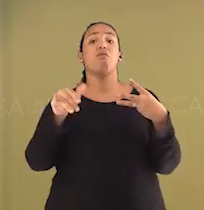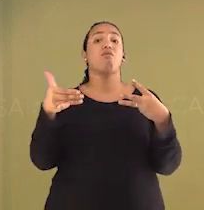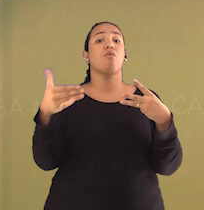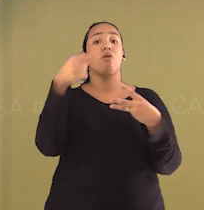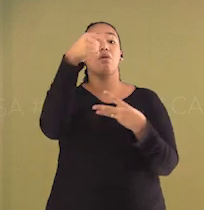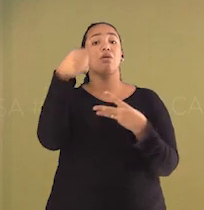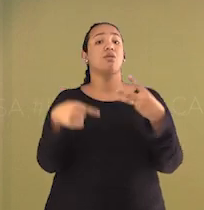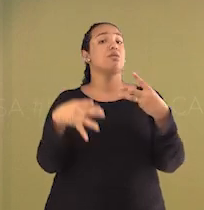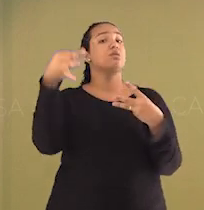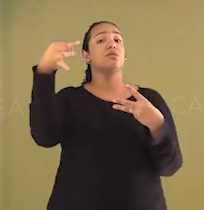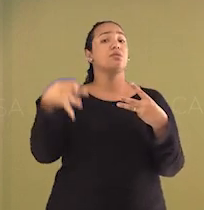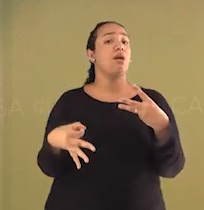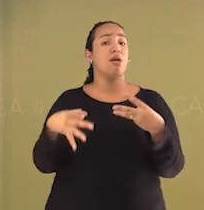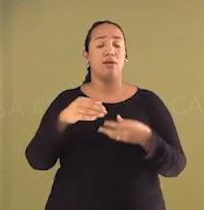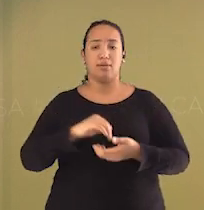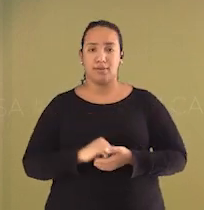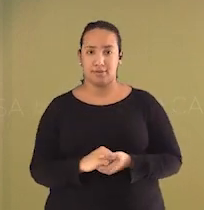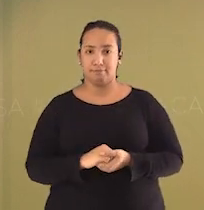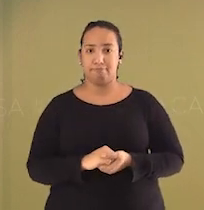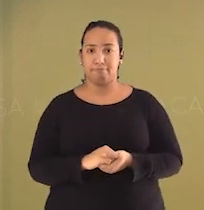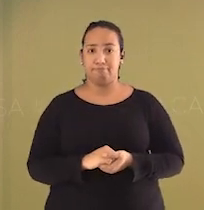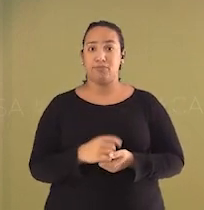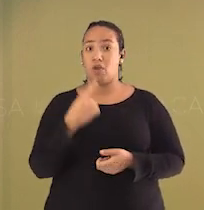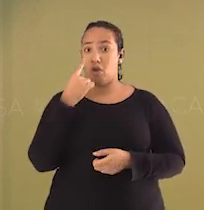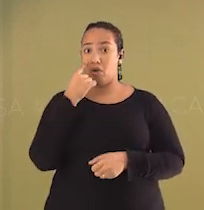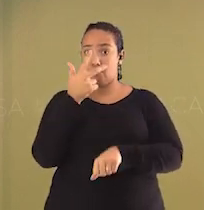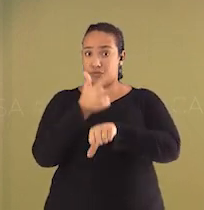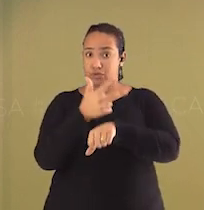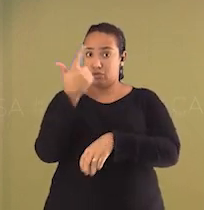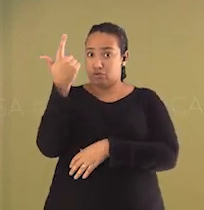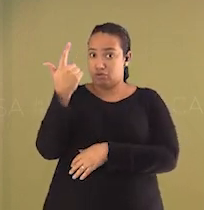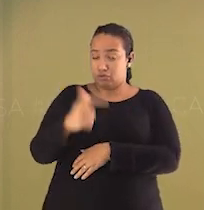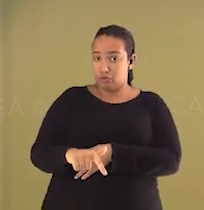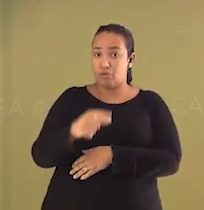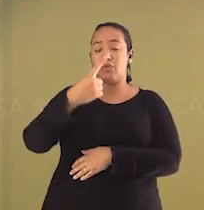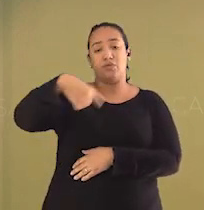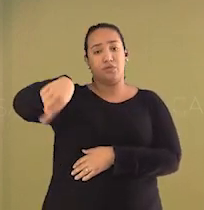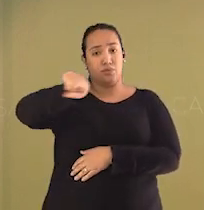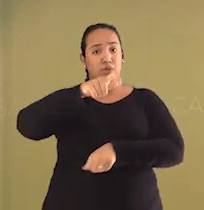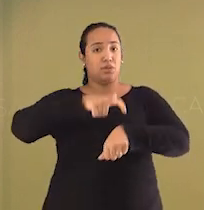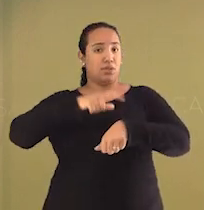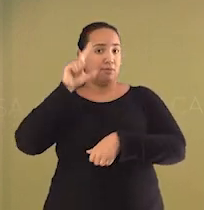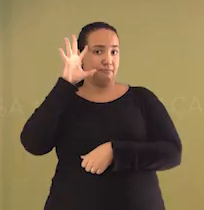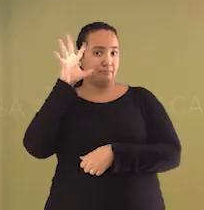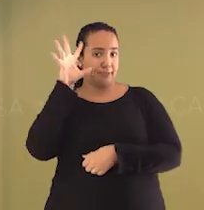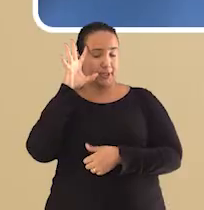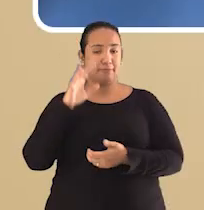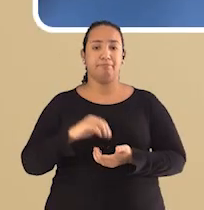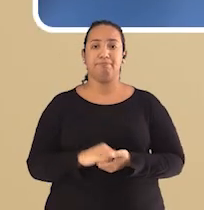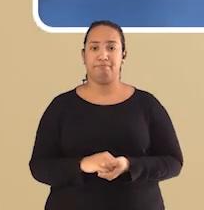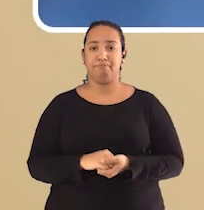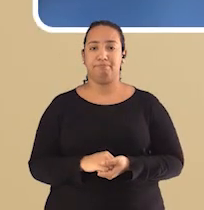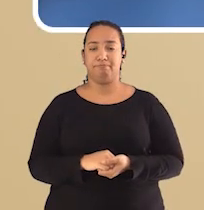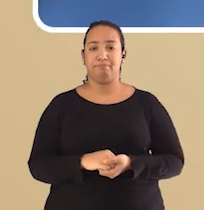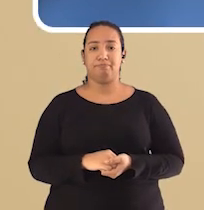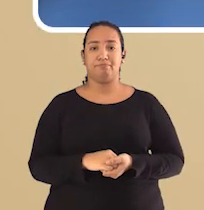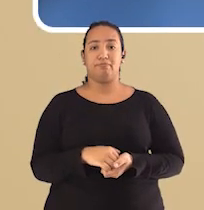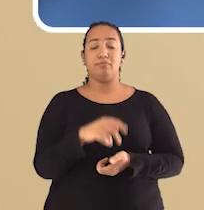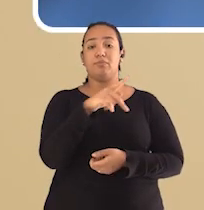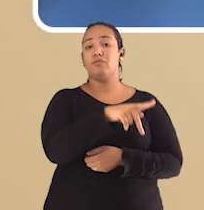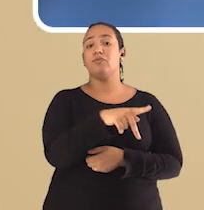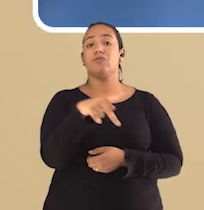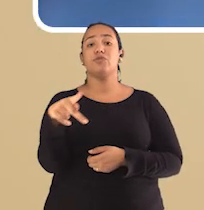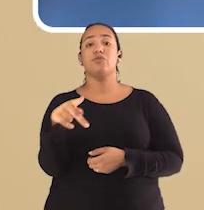crazy? Assistam outra vez ao vídeo e depois terão um tempo para responderem. Mr.